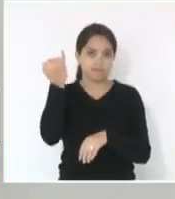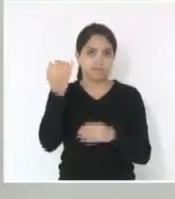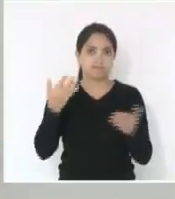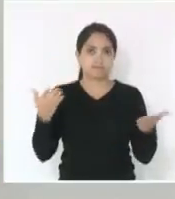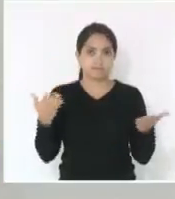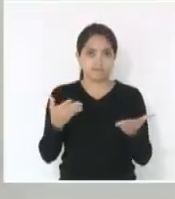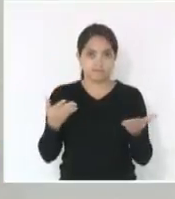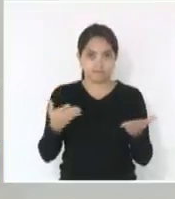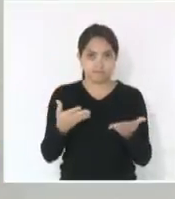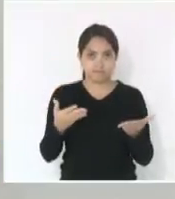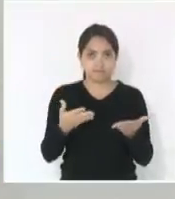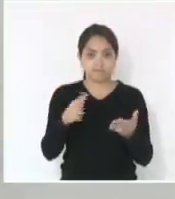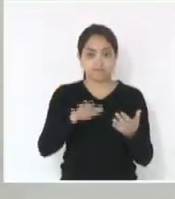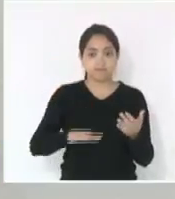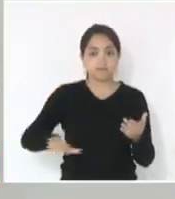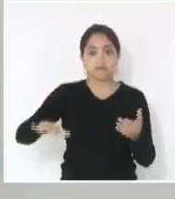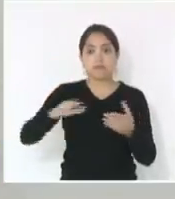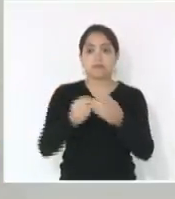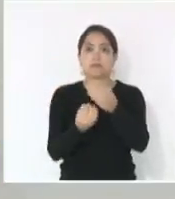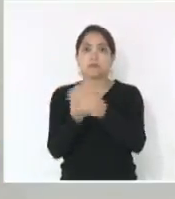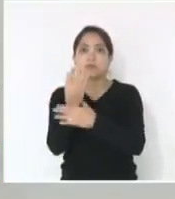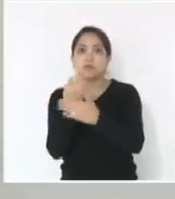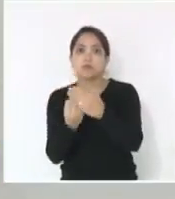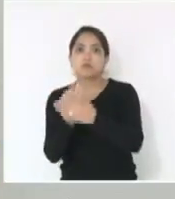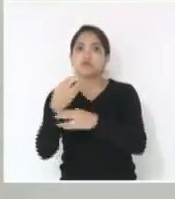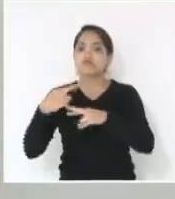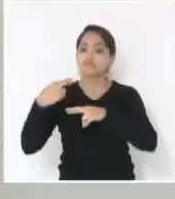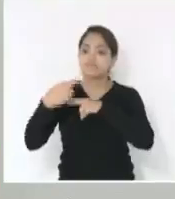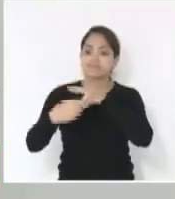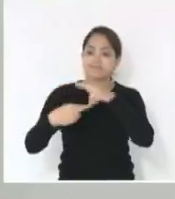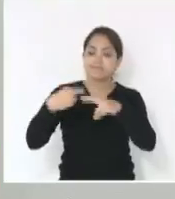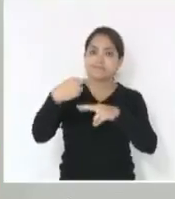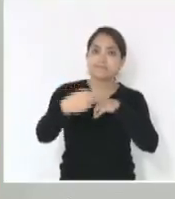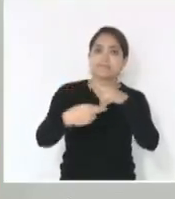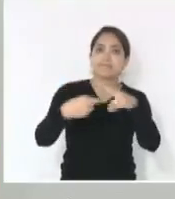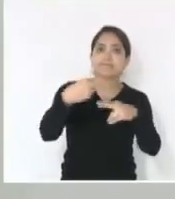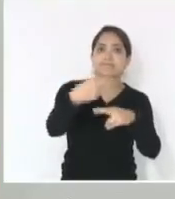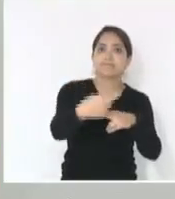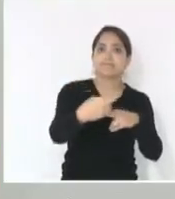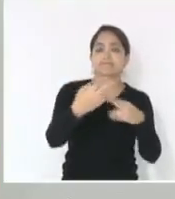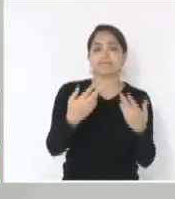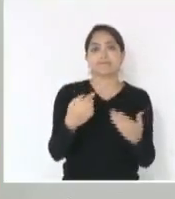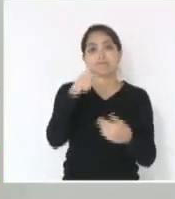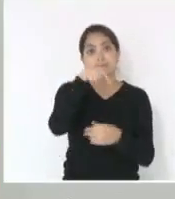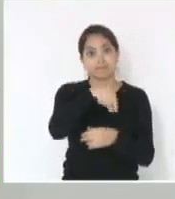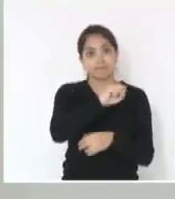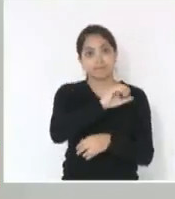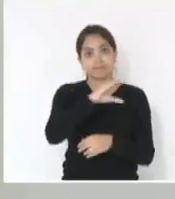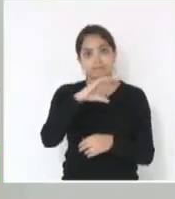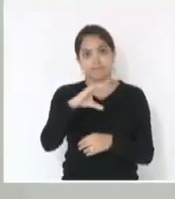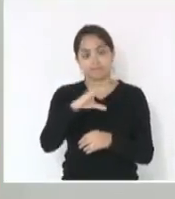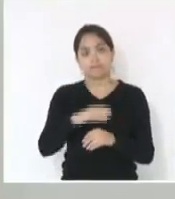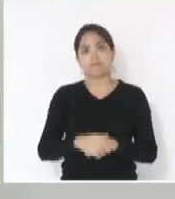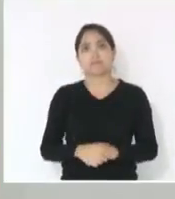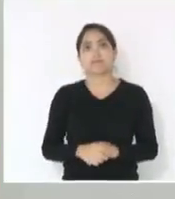cadeia produtiva da reciclagem dos resíduos sólidos do Estado de Santa Catarina.